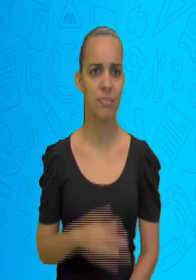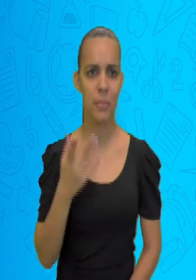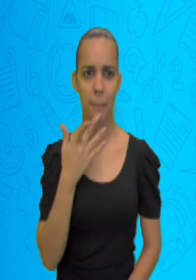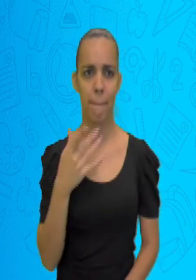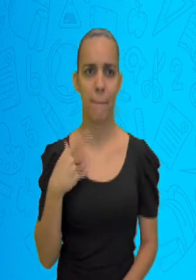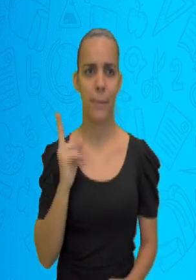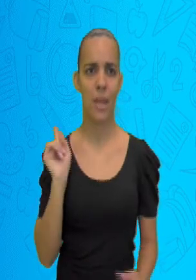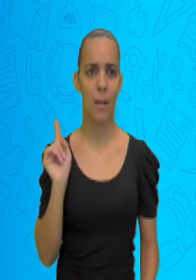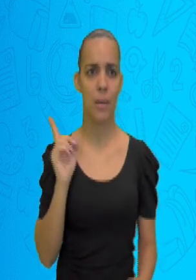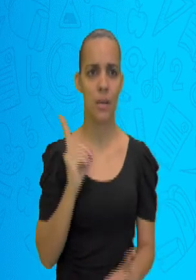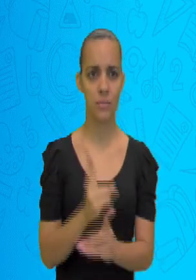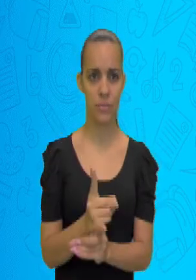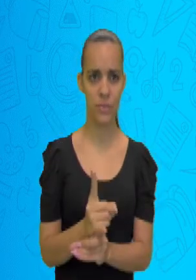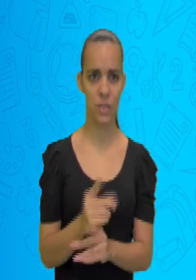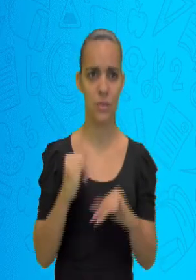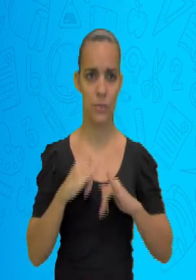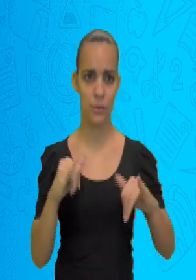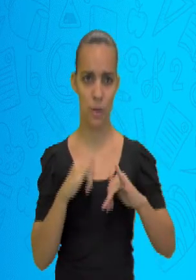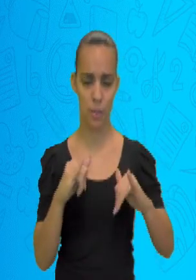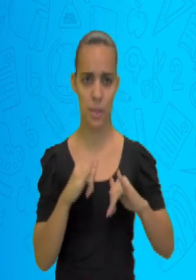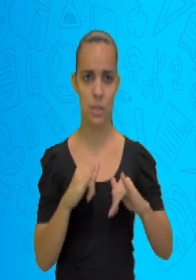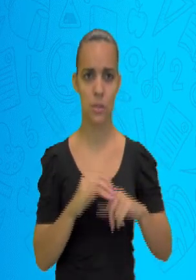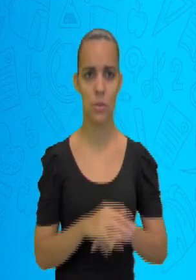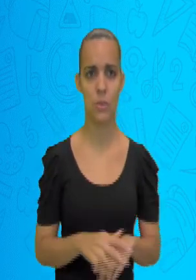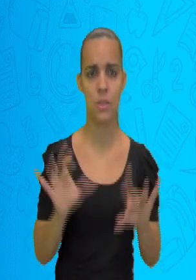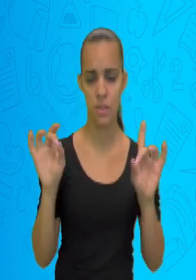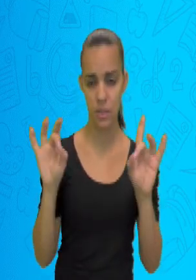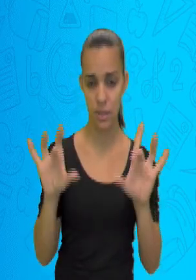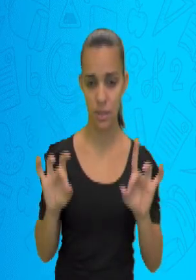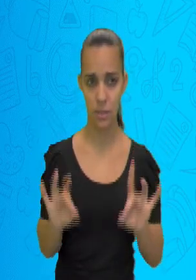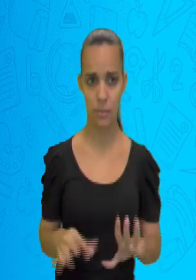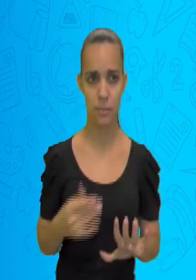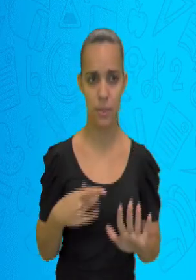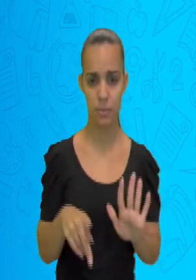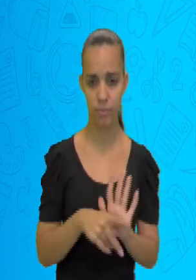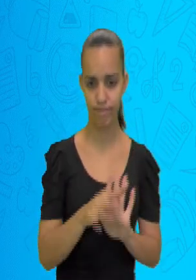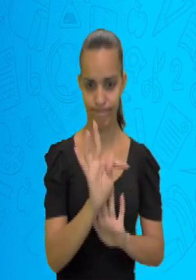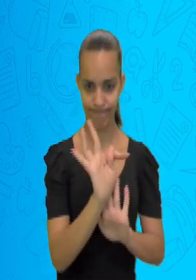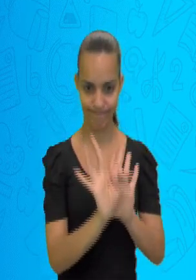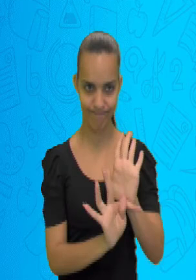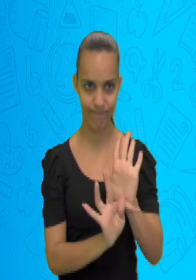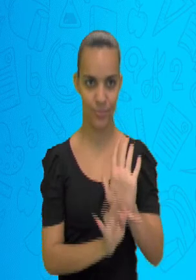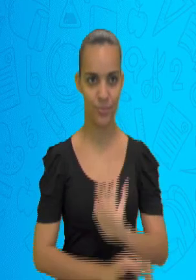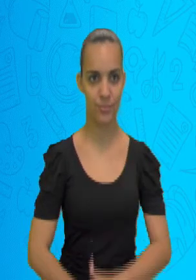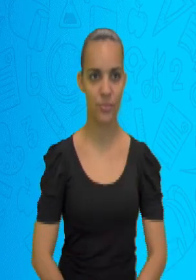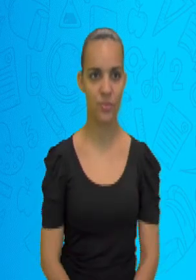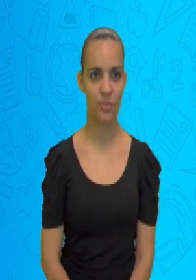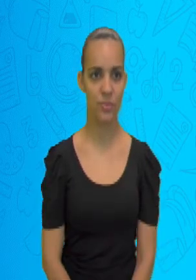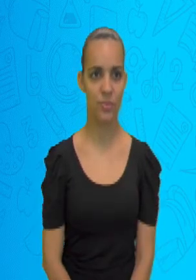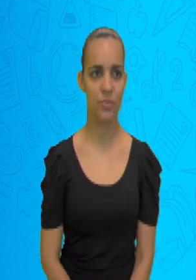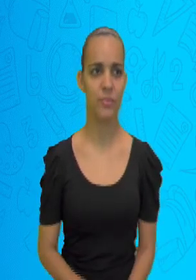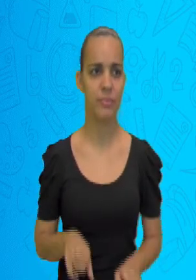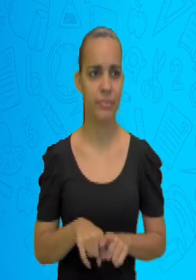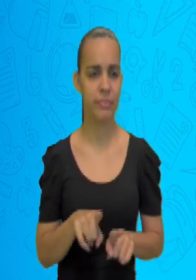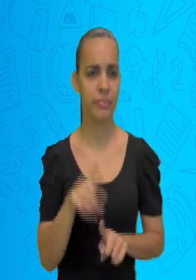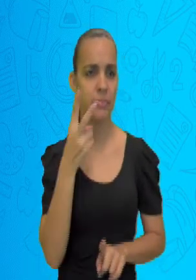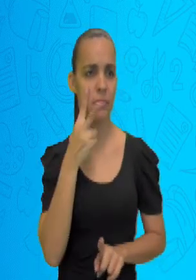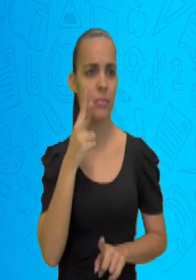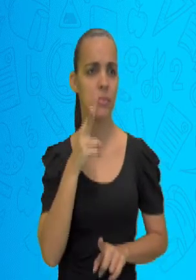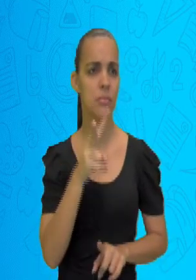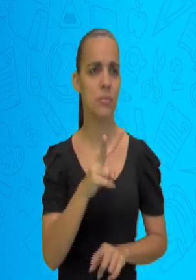Localizar informações explícitas em textos é o objetivo desta questão também. Como nós vimos